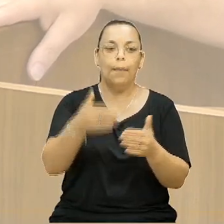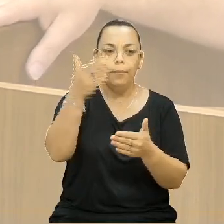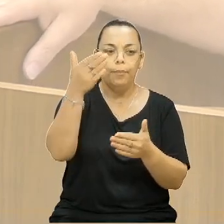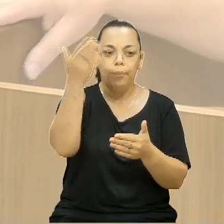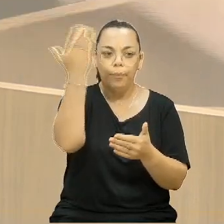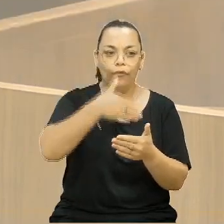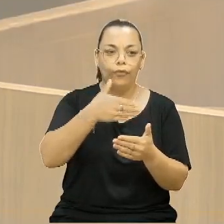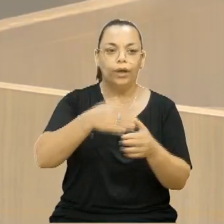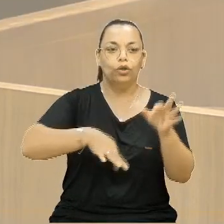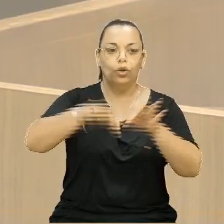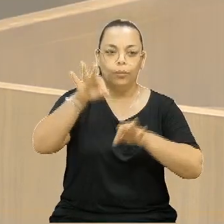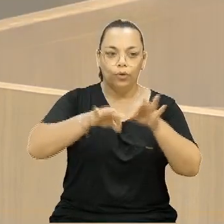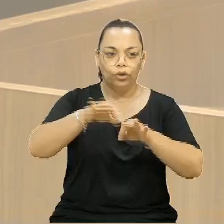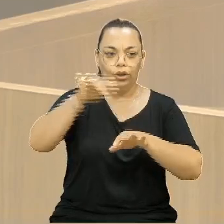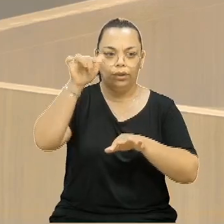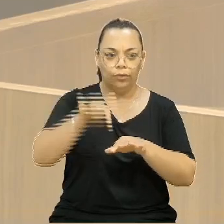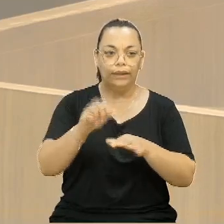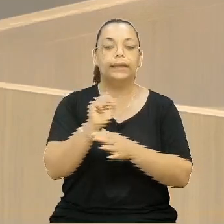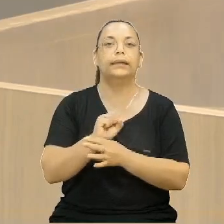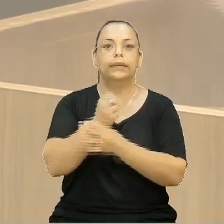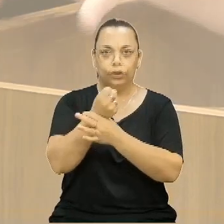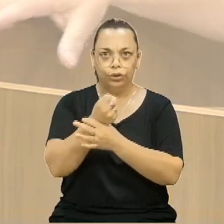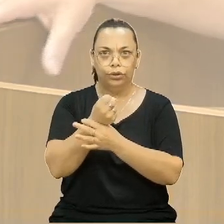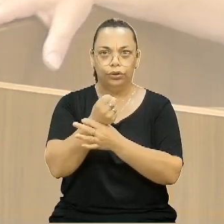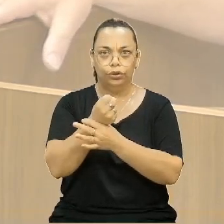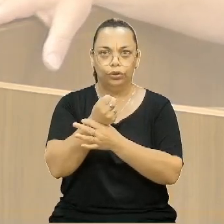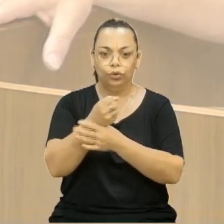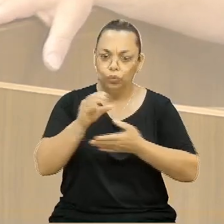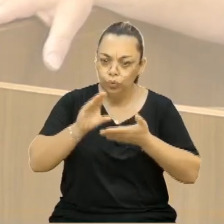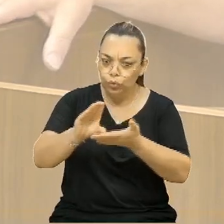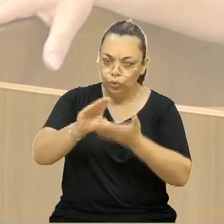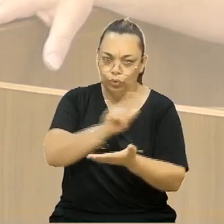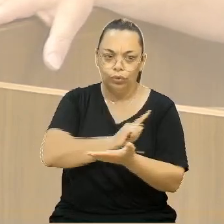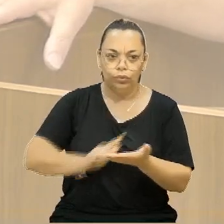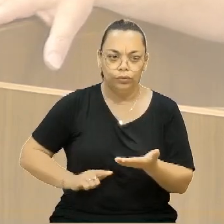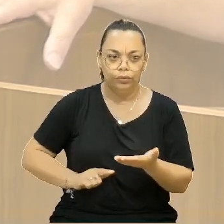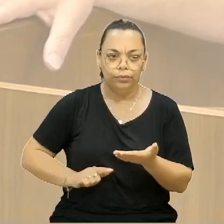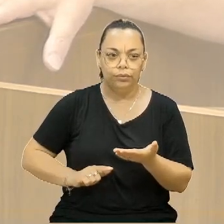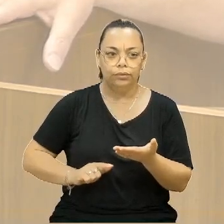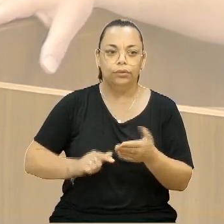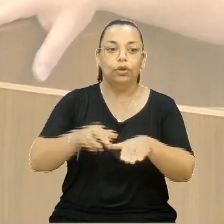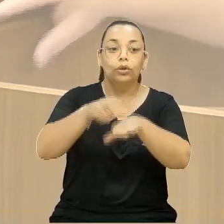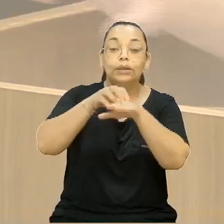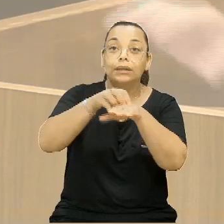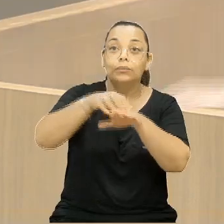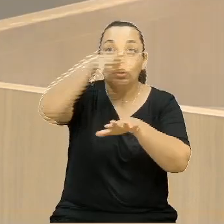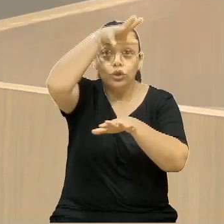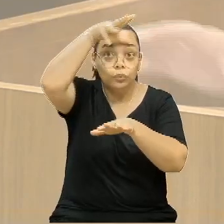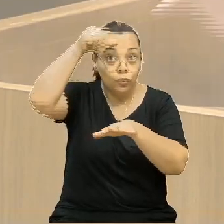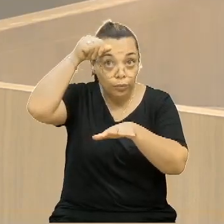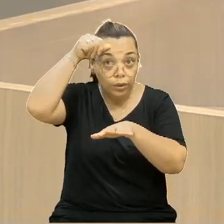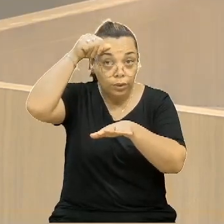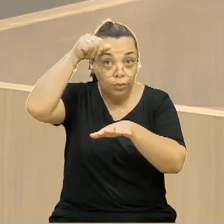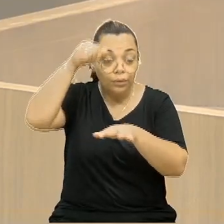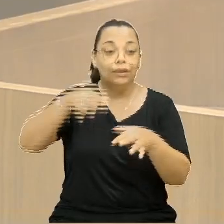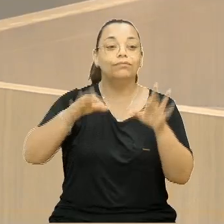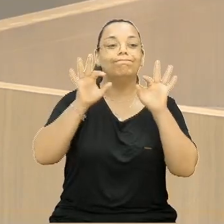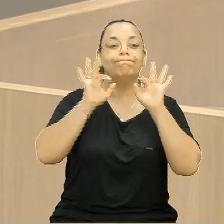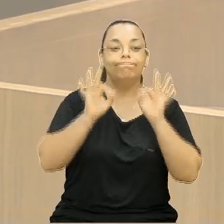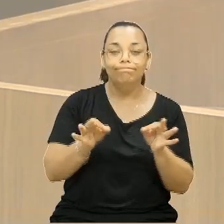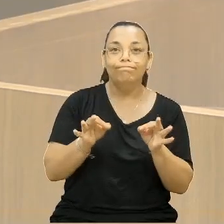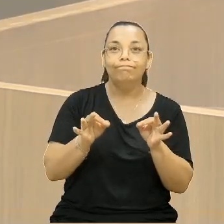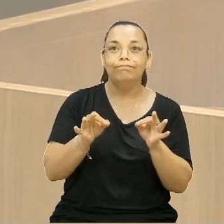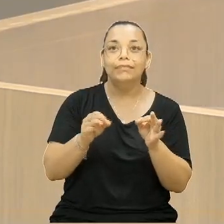aprovando este projeto aqui, garantindo este subsídio para o transporte público, eu tenho certeza